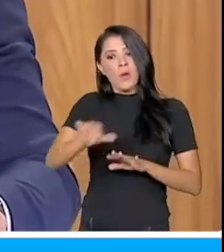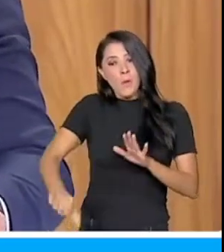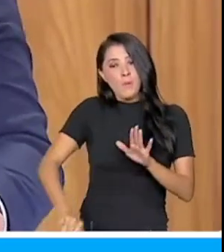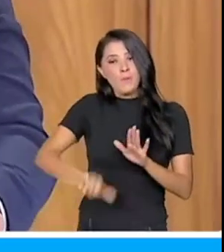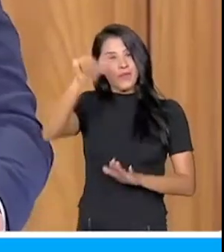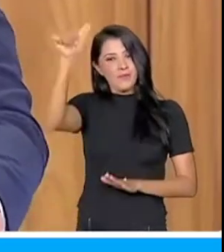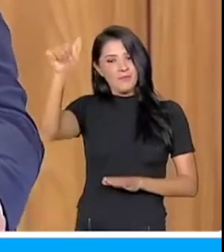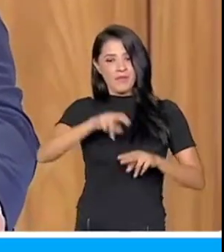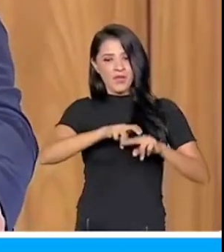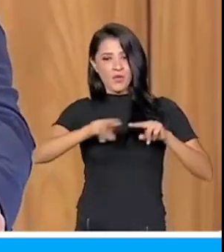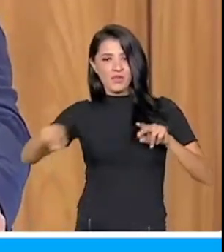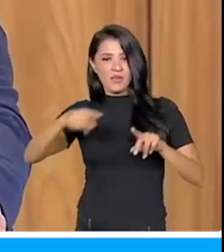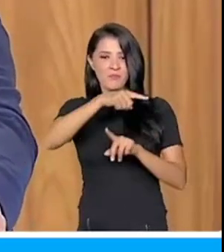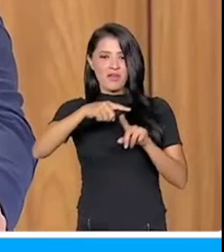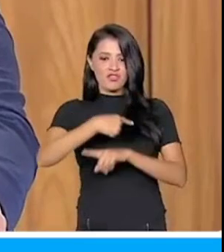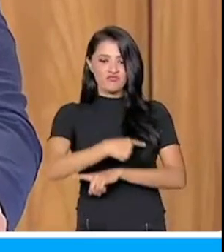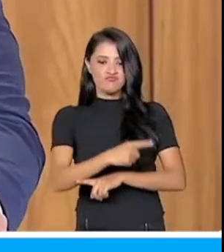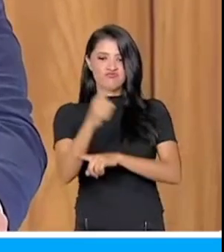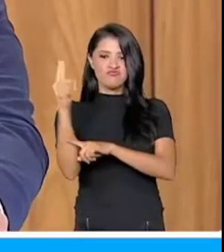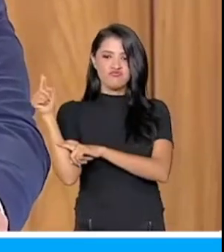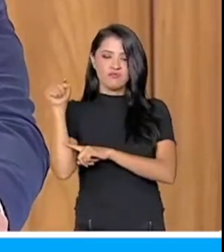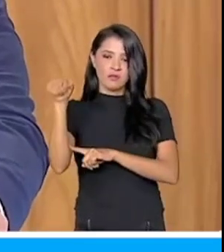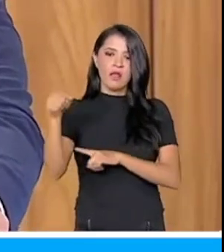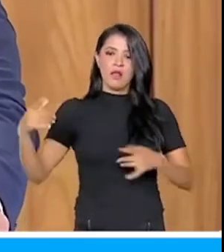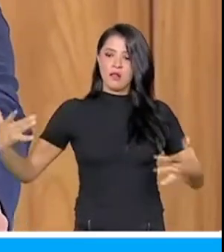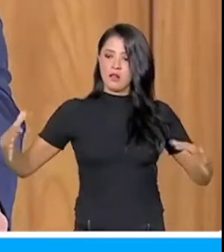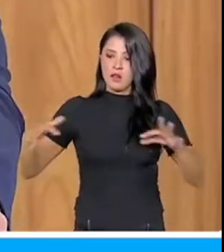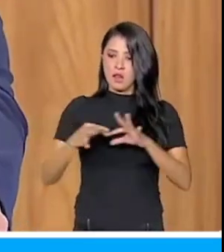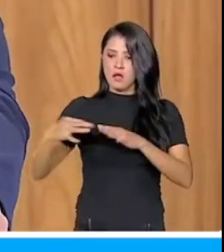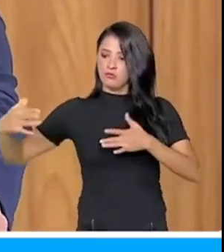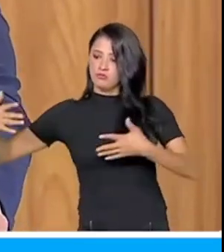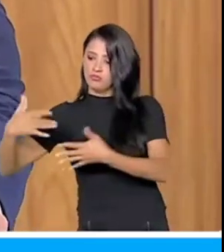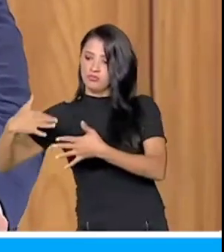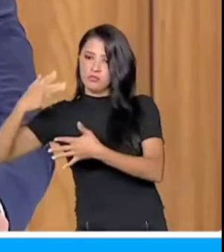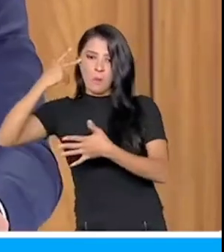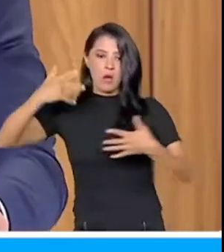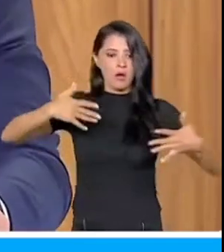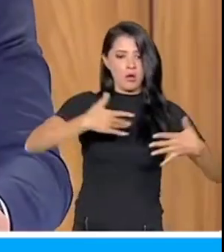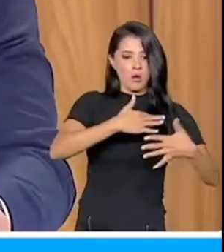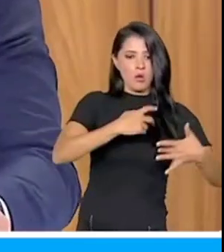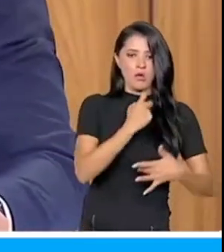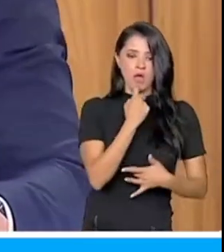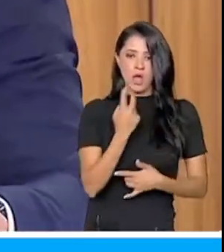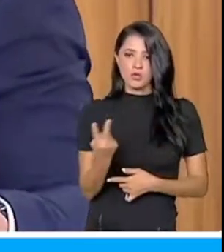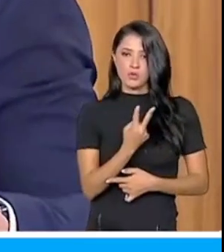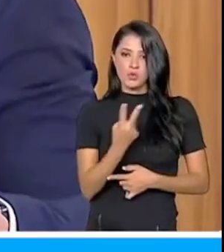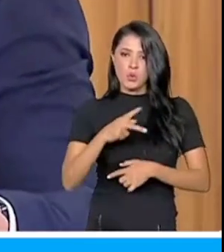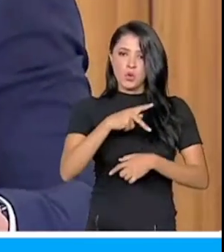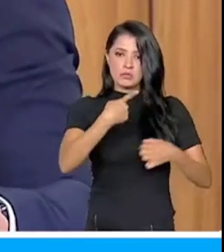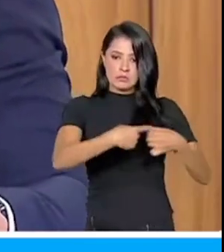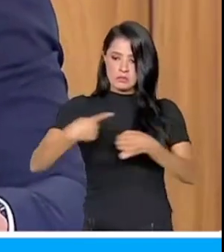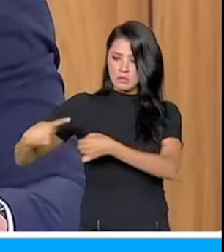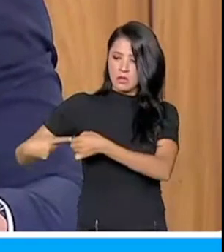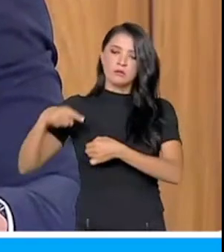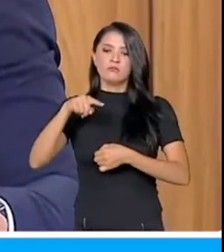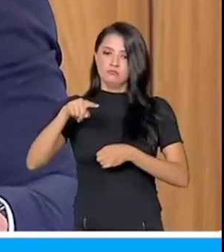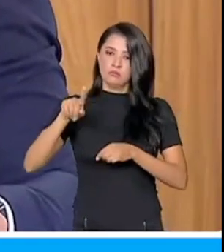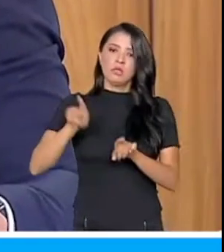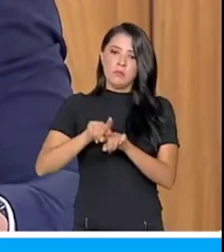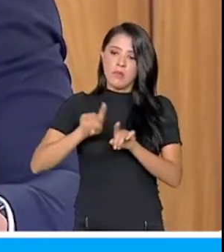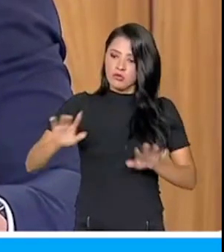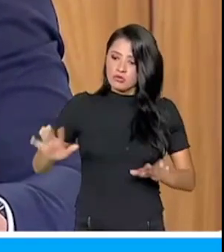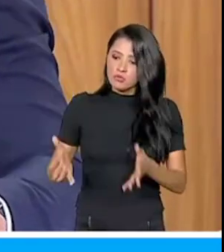do Brasil fazendo a ligação entre essas duas metrópoles, entre essas cidades, e com certeza isso estimula